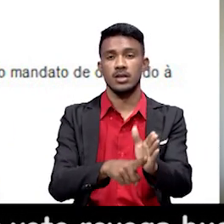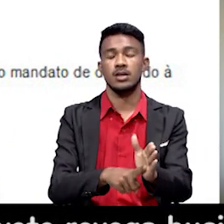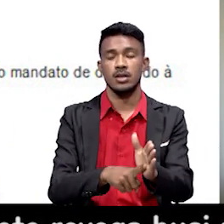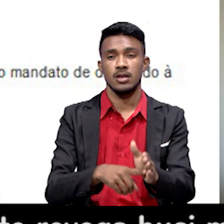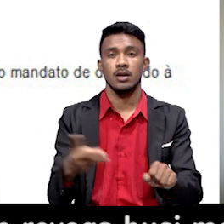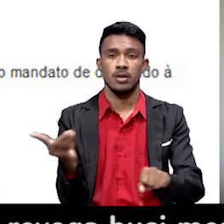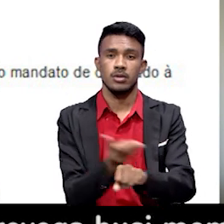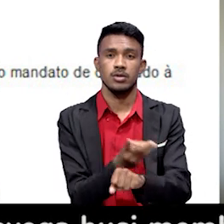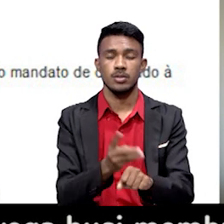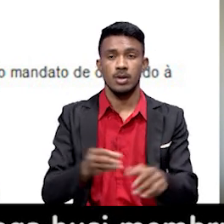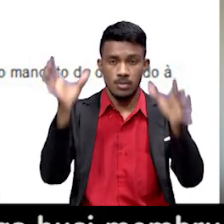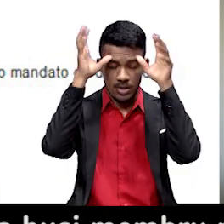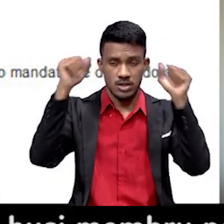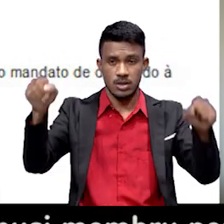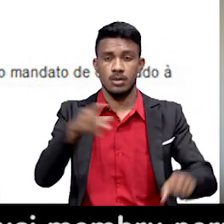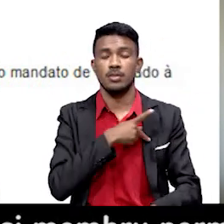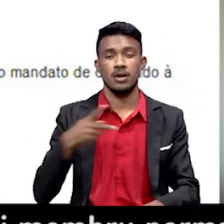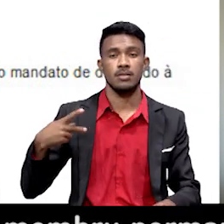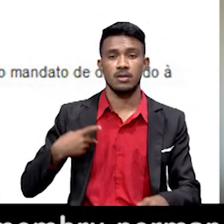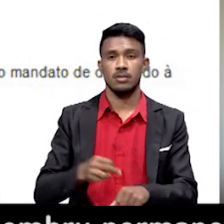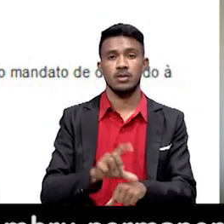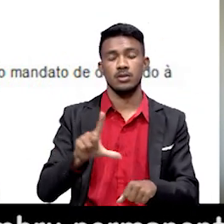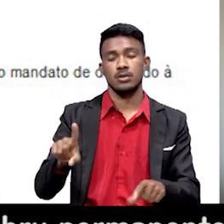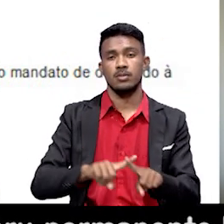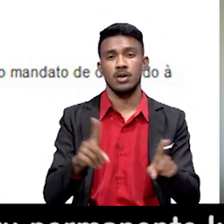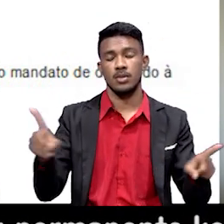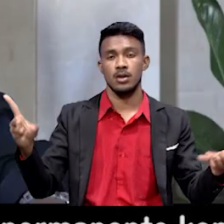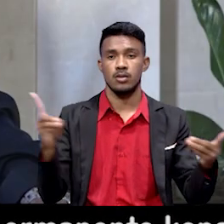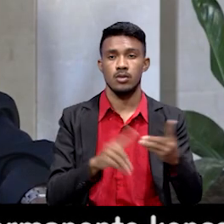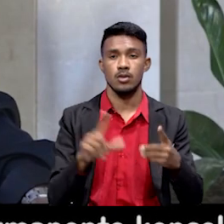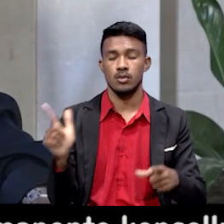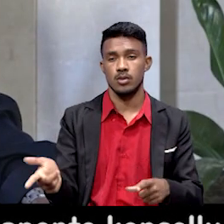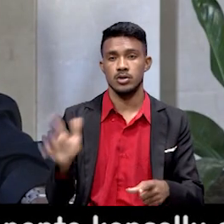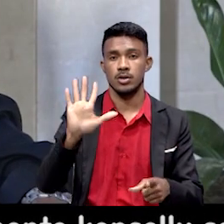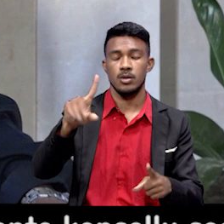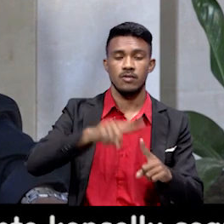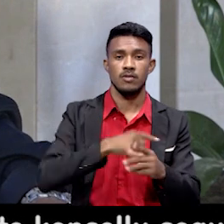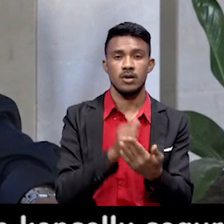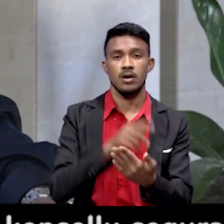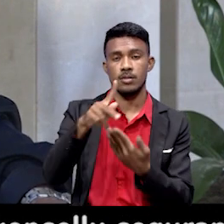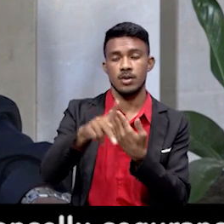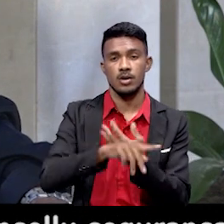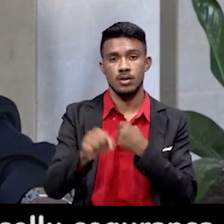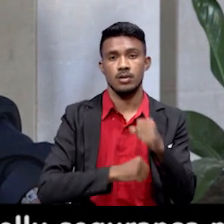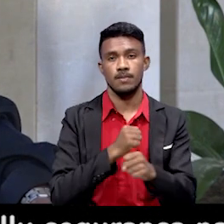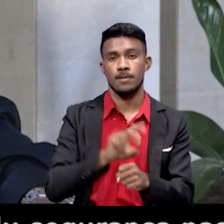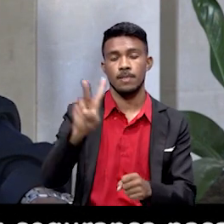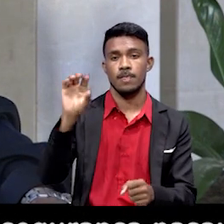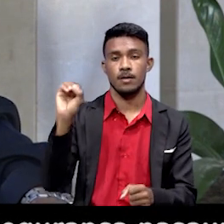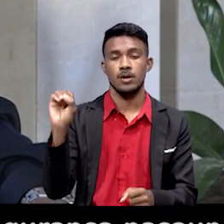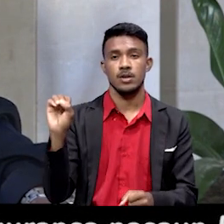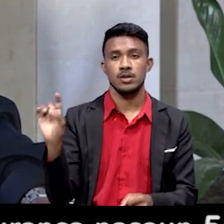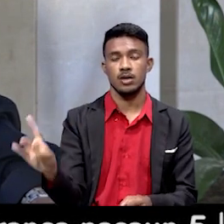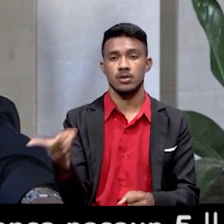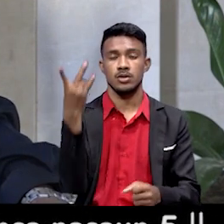ba presidente parlamento nasional. Mabe ia lorong ruang nulu resin lima fulang abril tinang rihun rua sanulu resin hitu